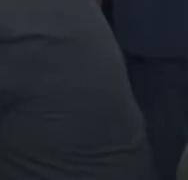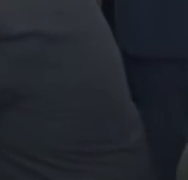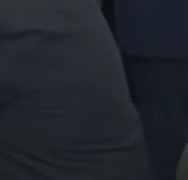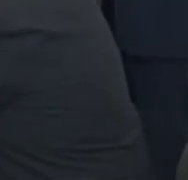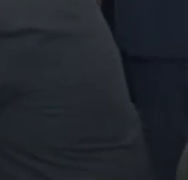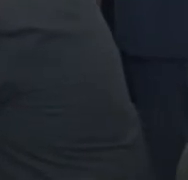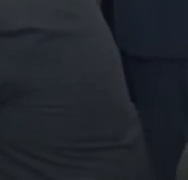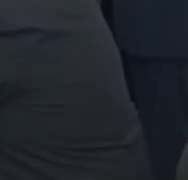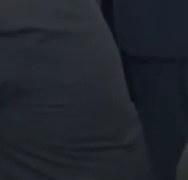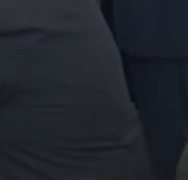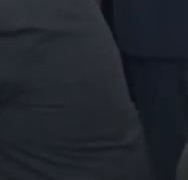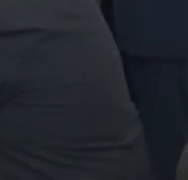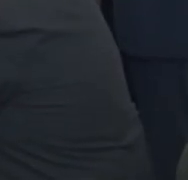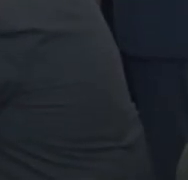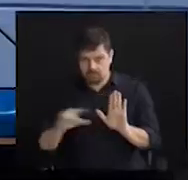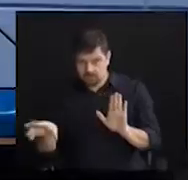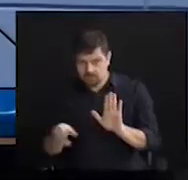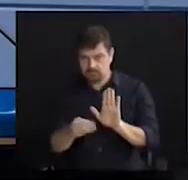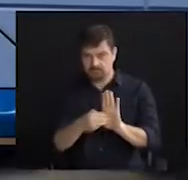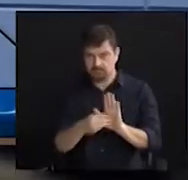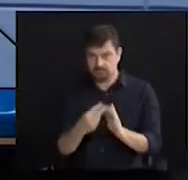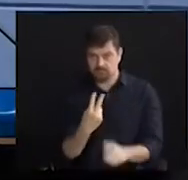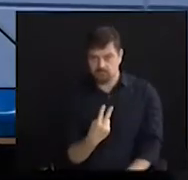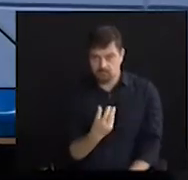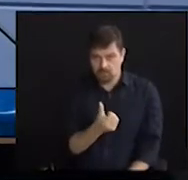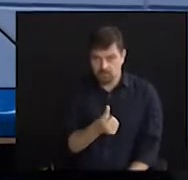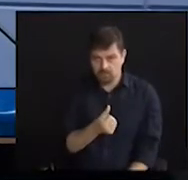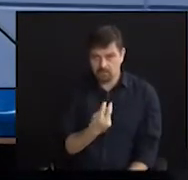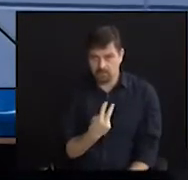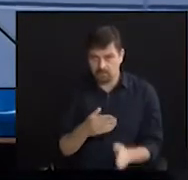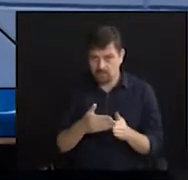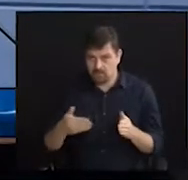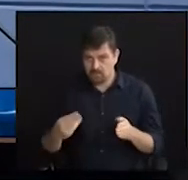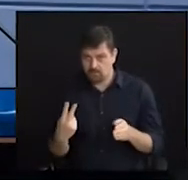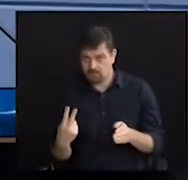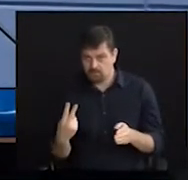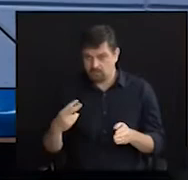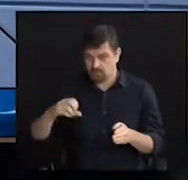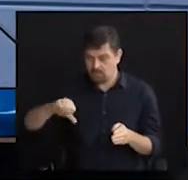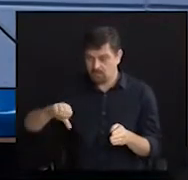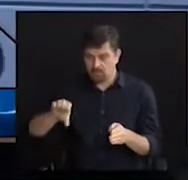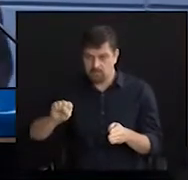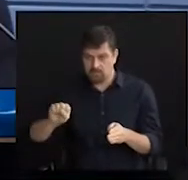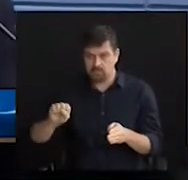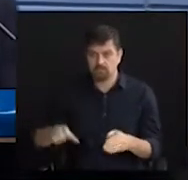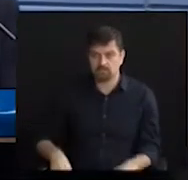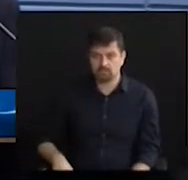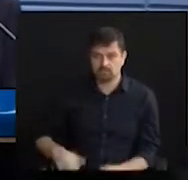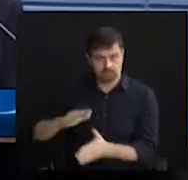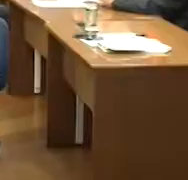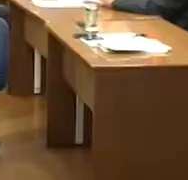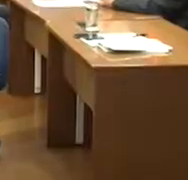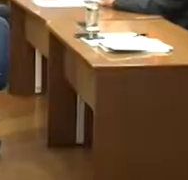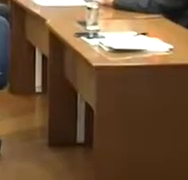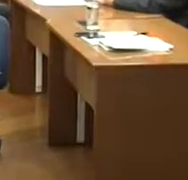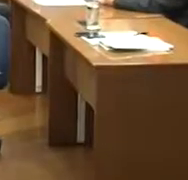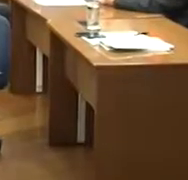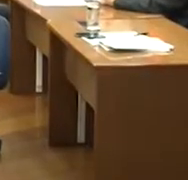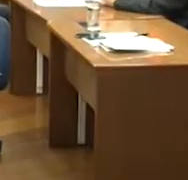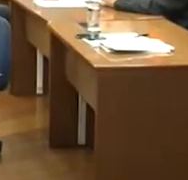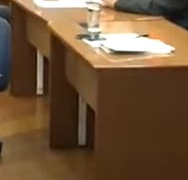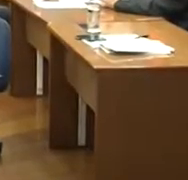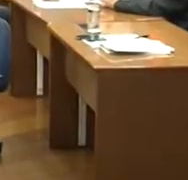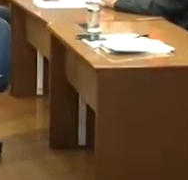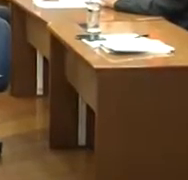e as emendas na sala anexa ao plenário. Depois de quase uma hora, o relator da matéria, vereador Zé Carlos, falou do